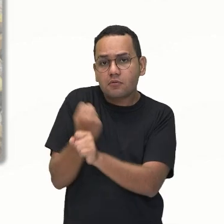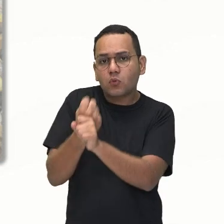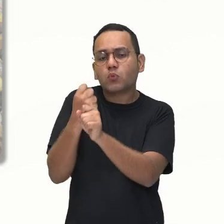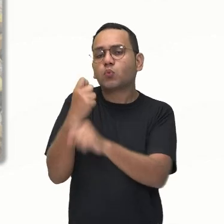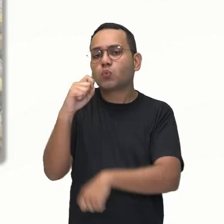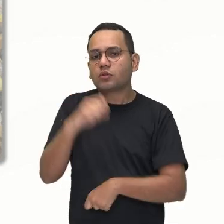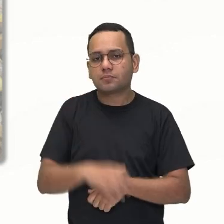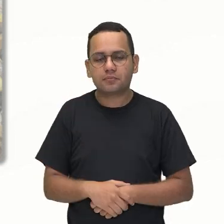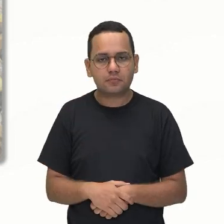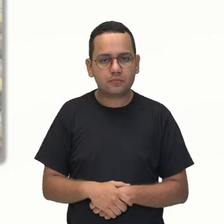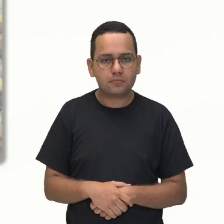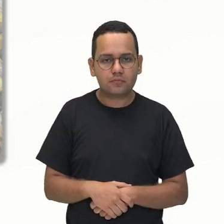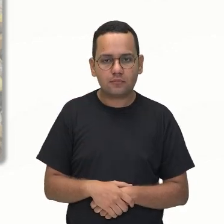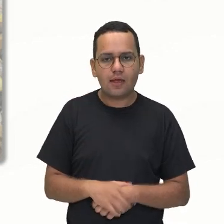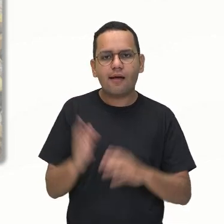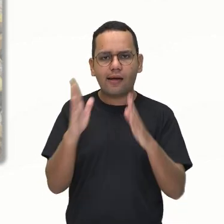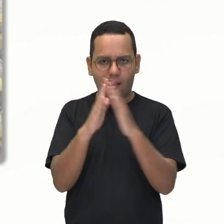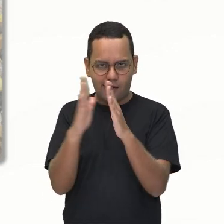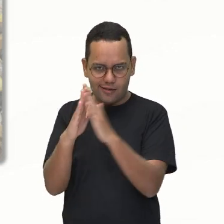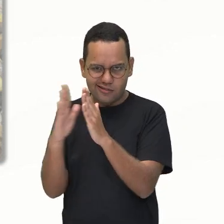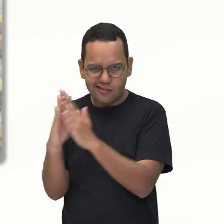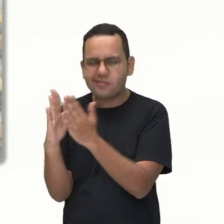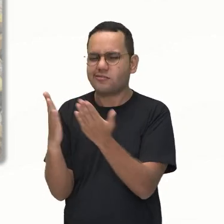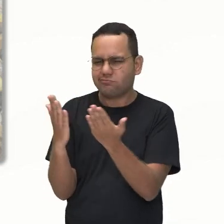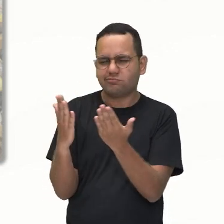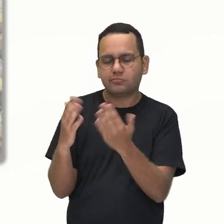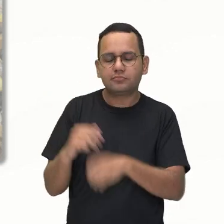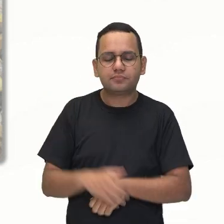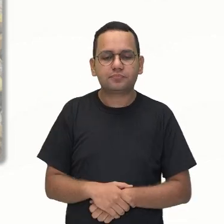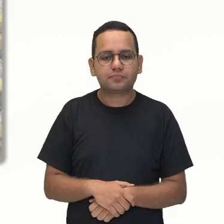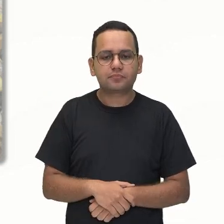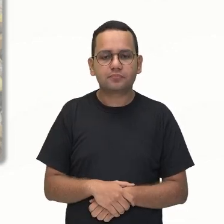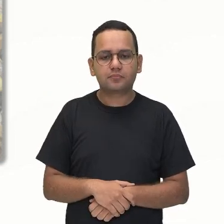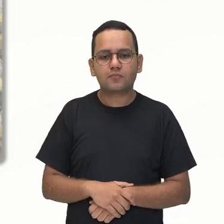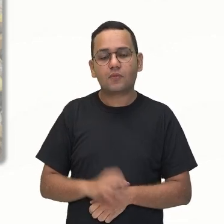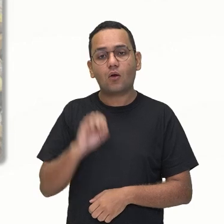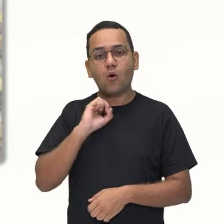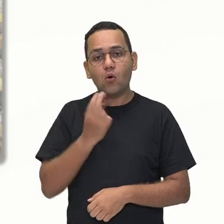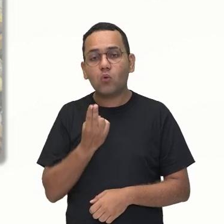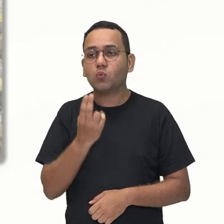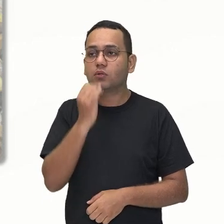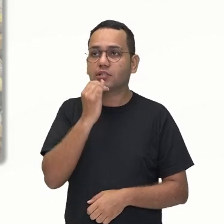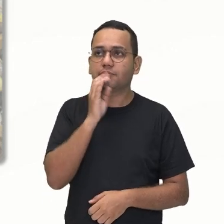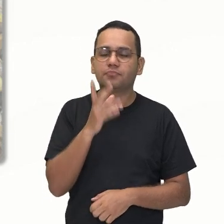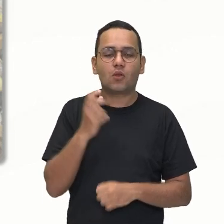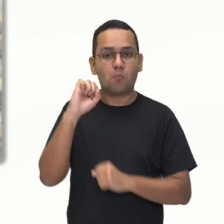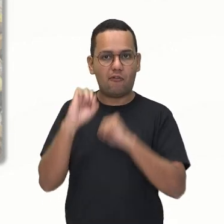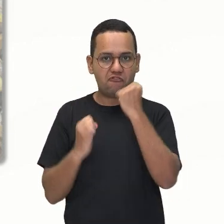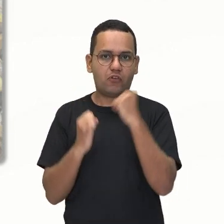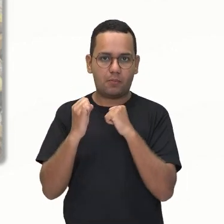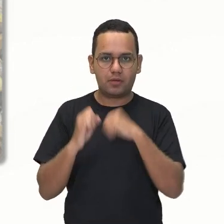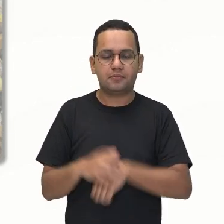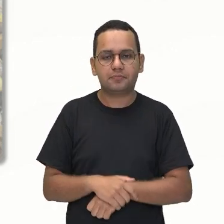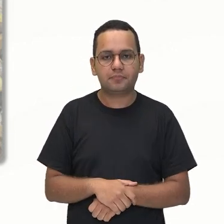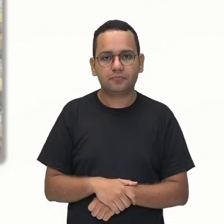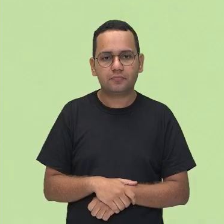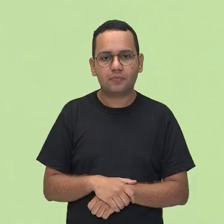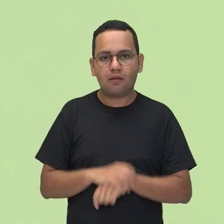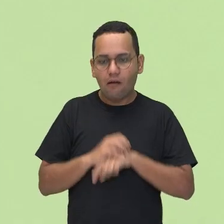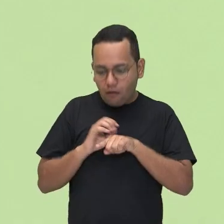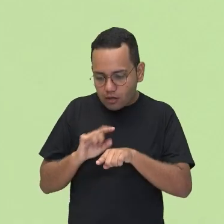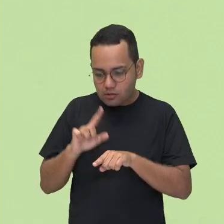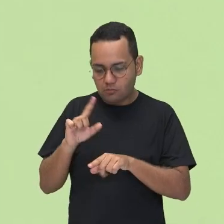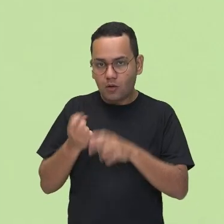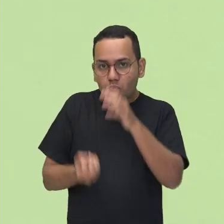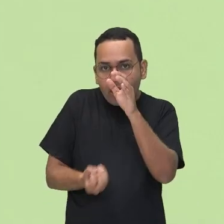conjunto habitacional, será construído uma fábrica. Ali vai ter um